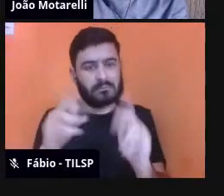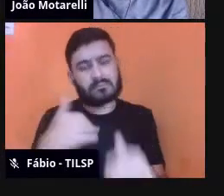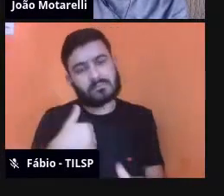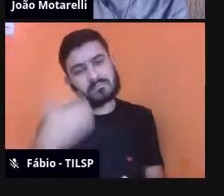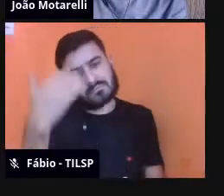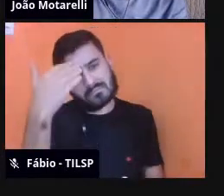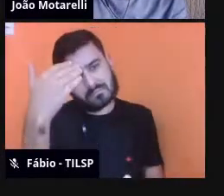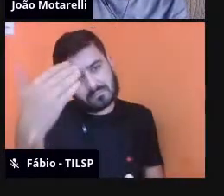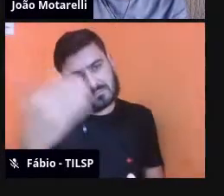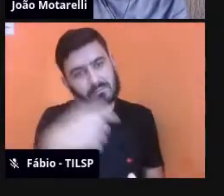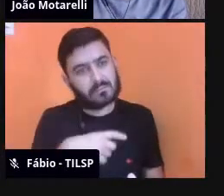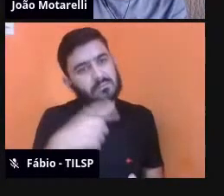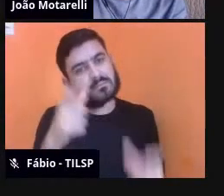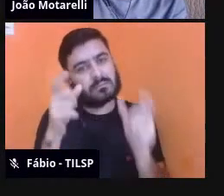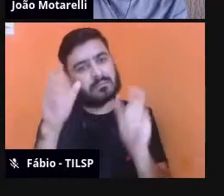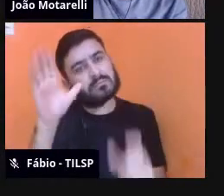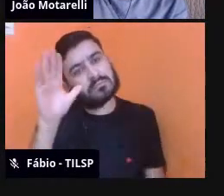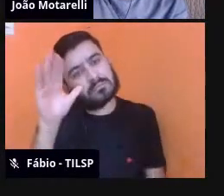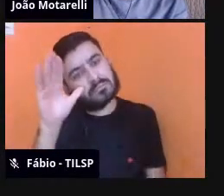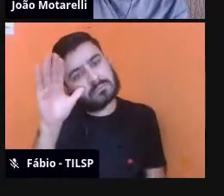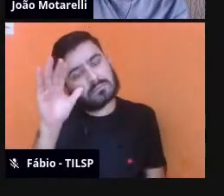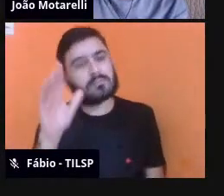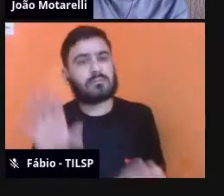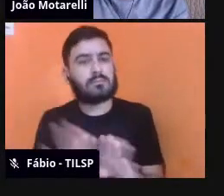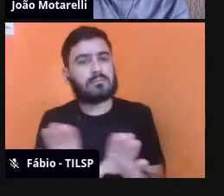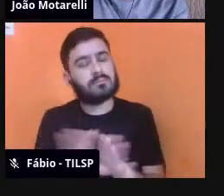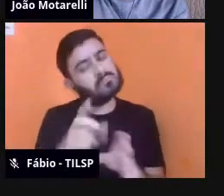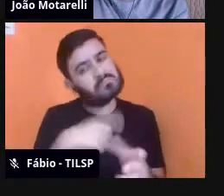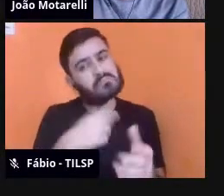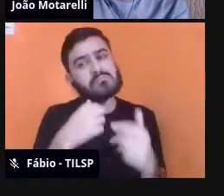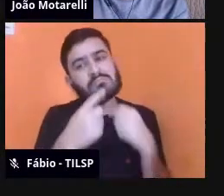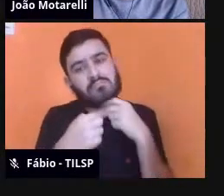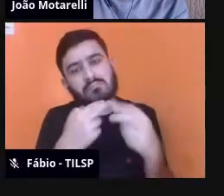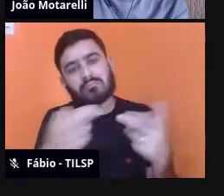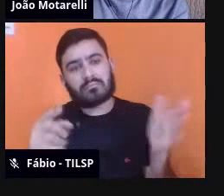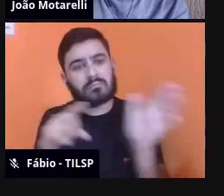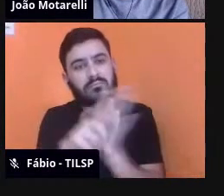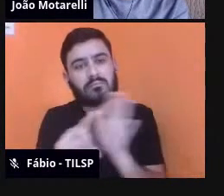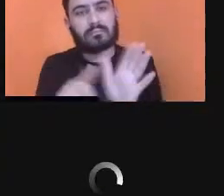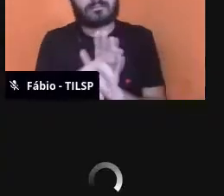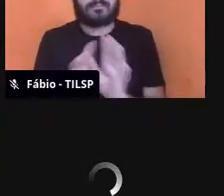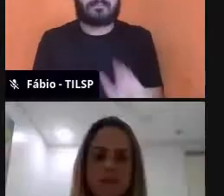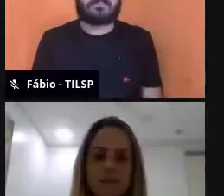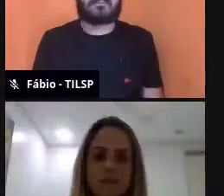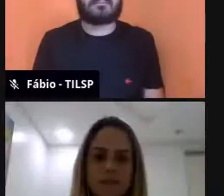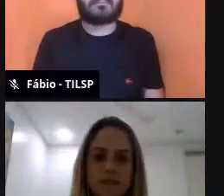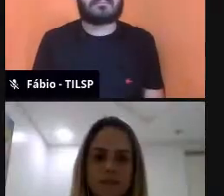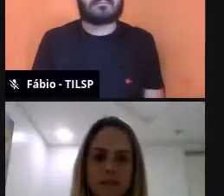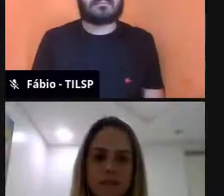agradeço a atenção e fico aberto aí para perguntas e dúvidas.